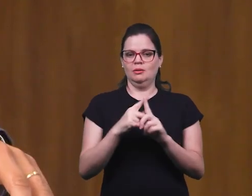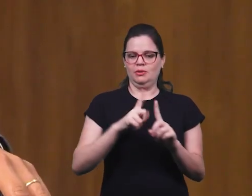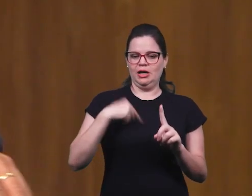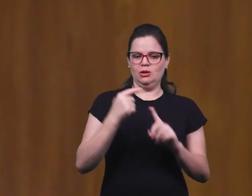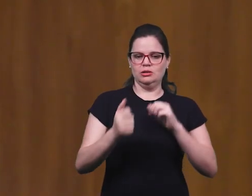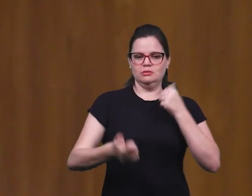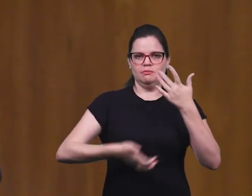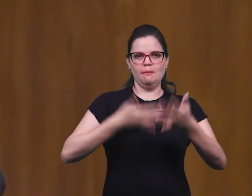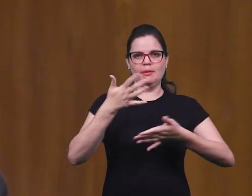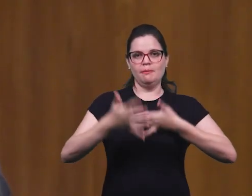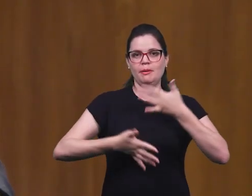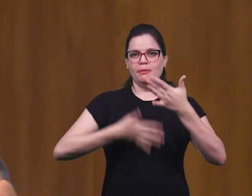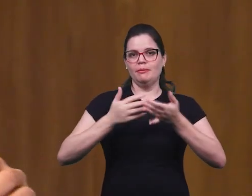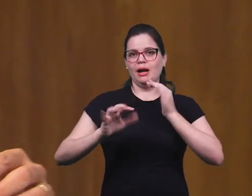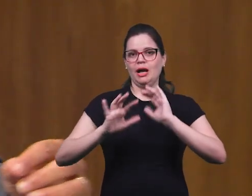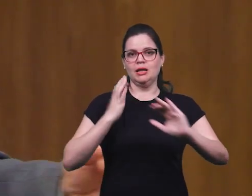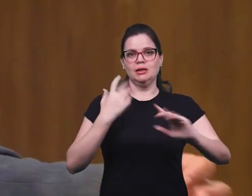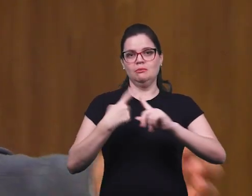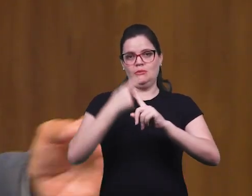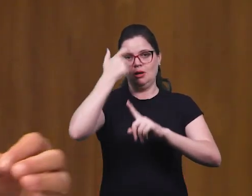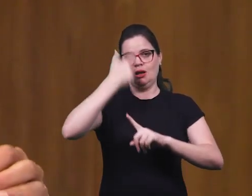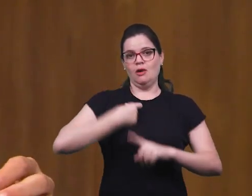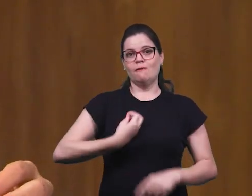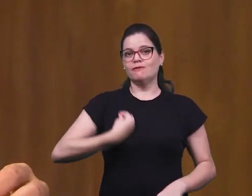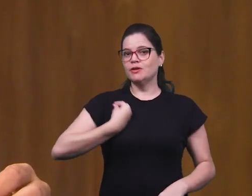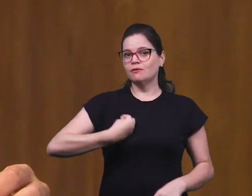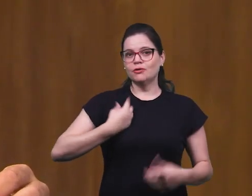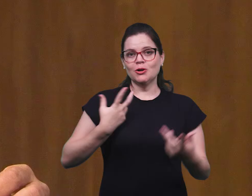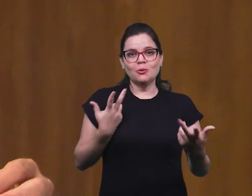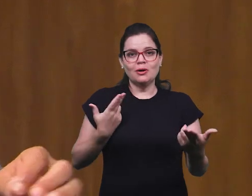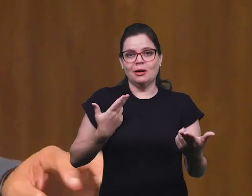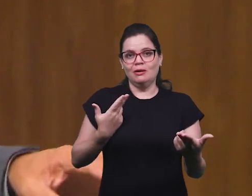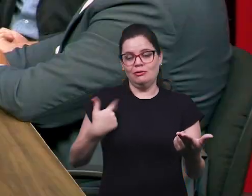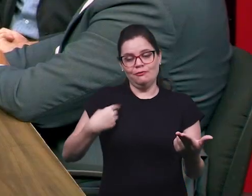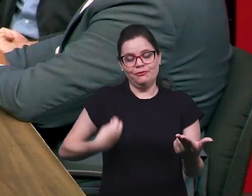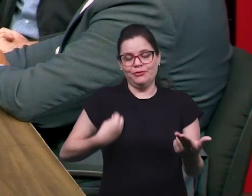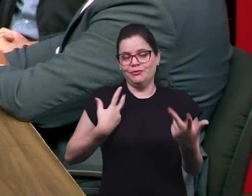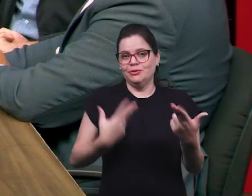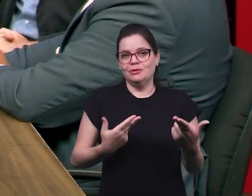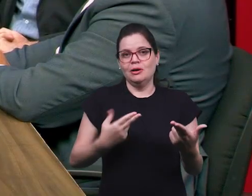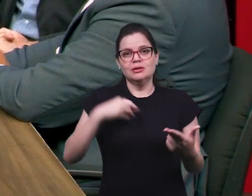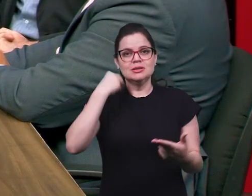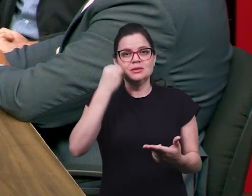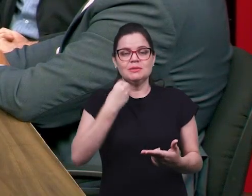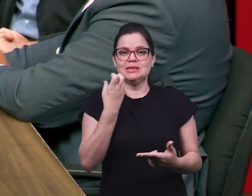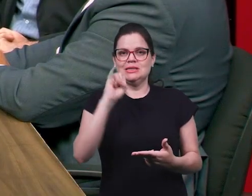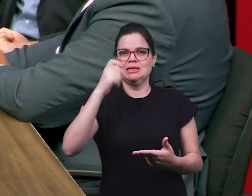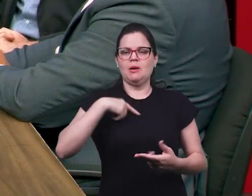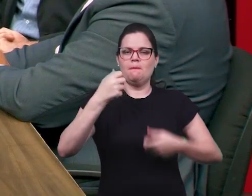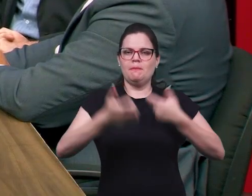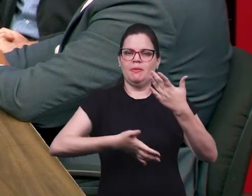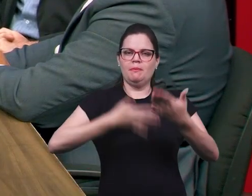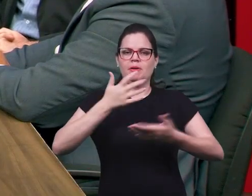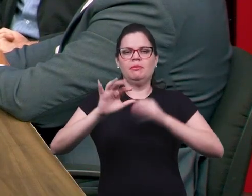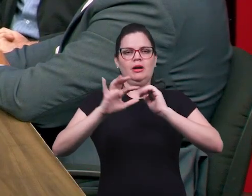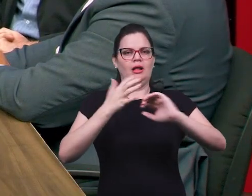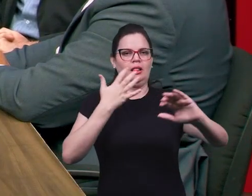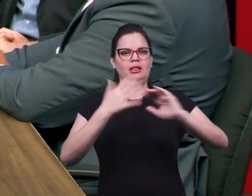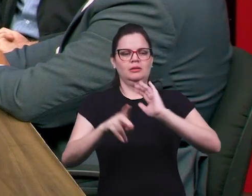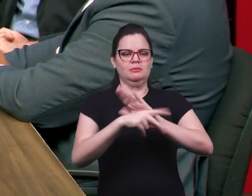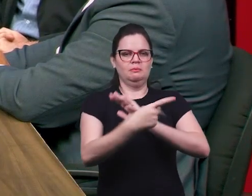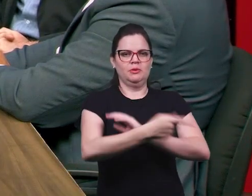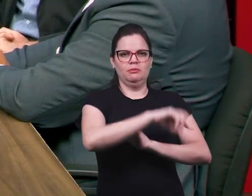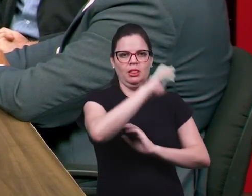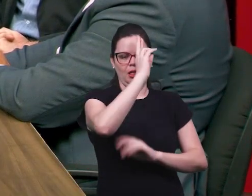cantamos aquilo que nós vivemos, nós cantamos a nossa experiência. Então, se nós estamos cantando algo que é da